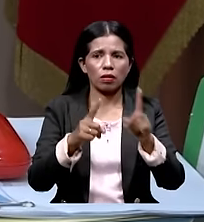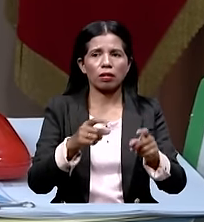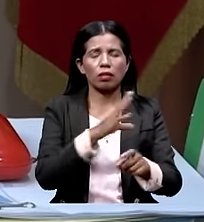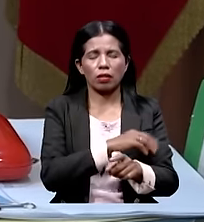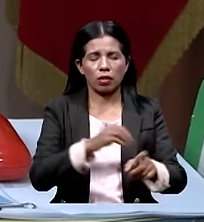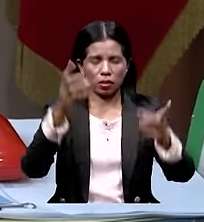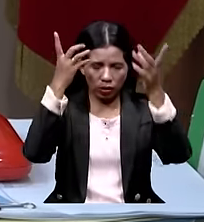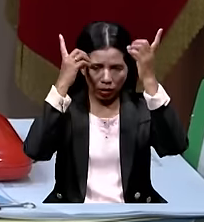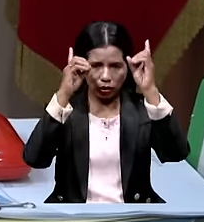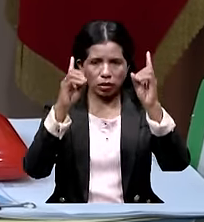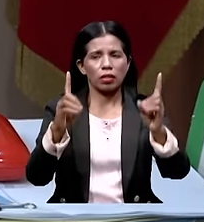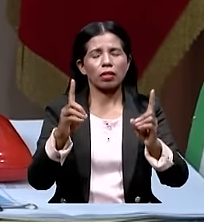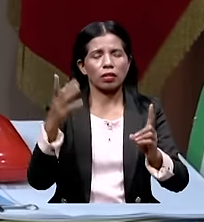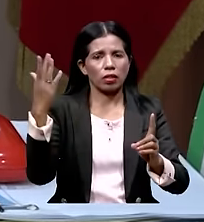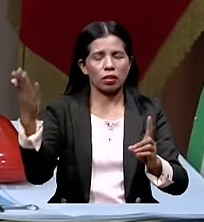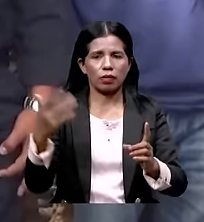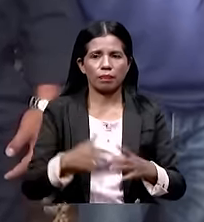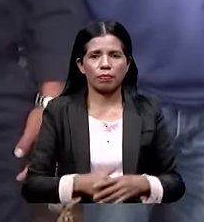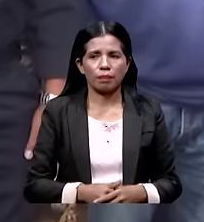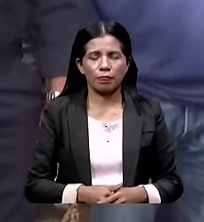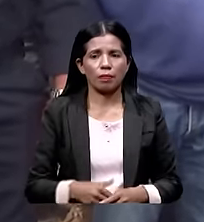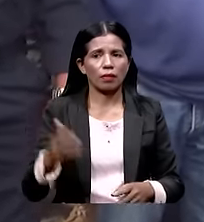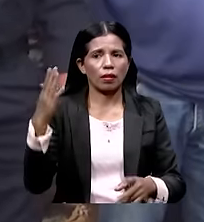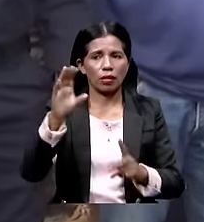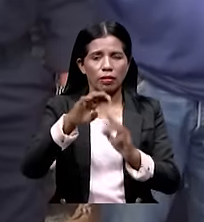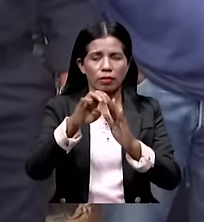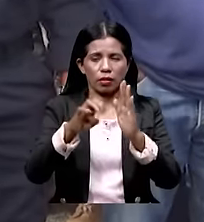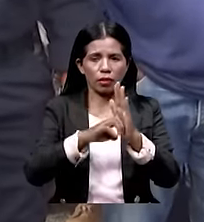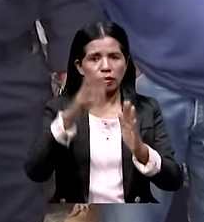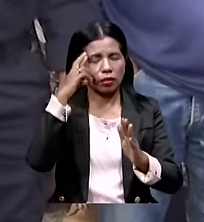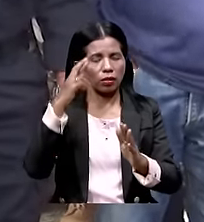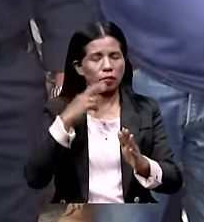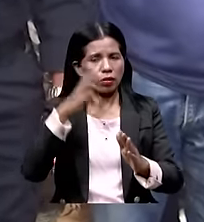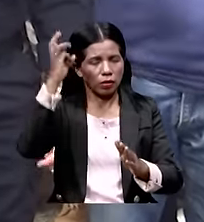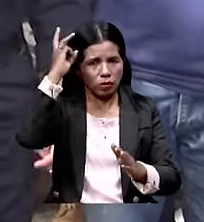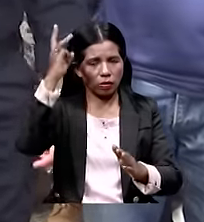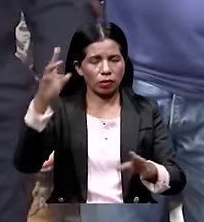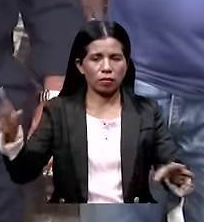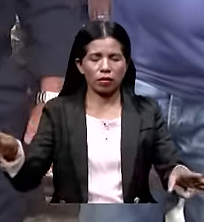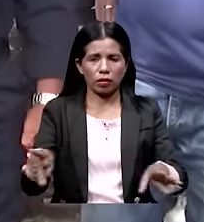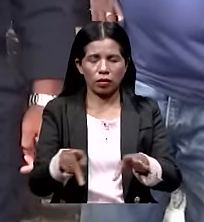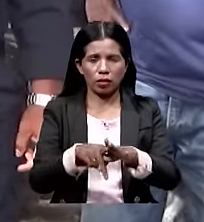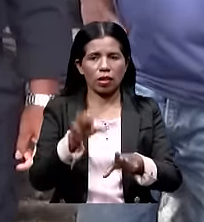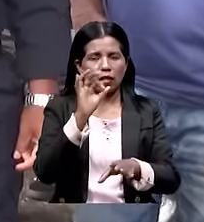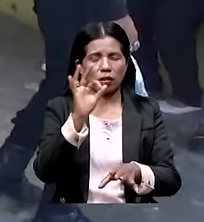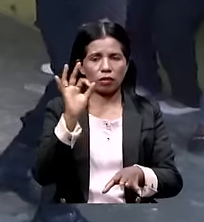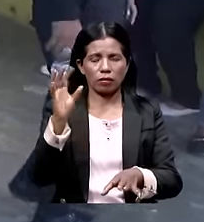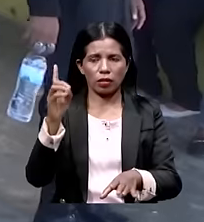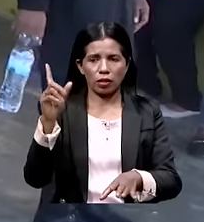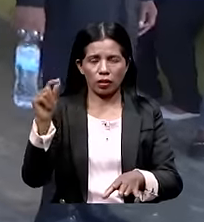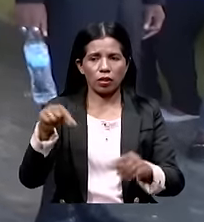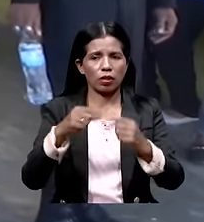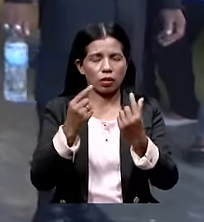definido ya dokumen ser. Antes ne se festalu Geram Jorta preocupa ho participação FFDTLI e a equipa conjunta